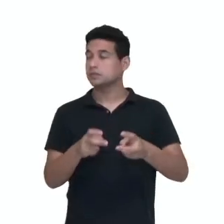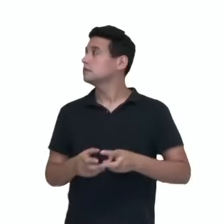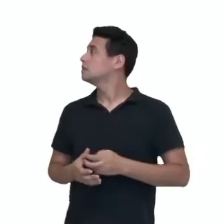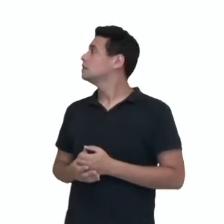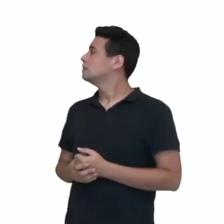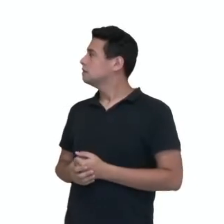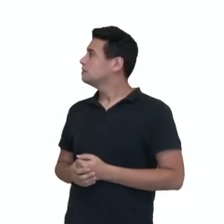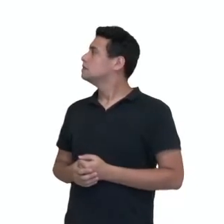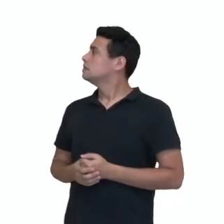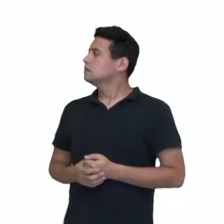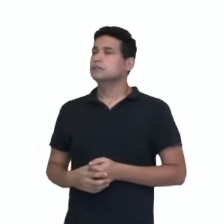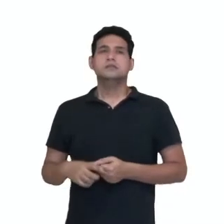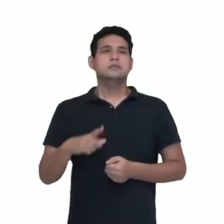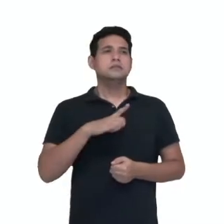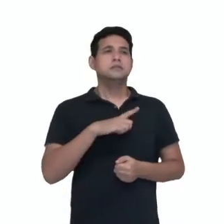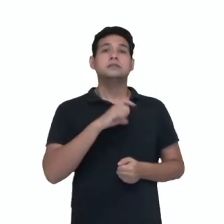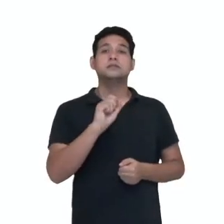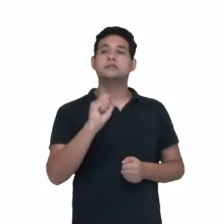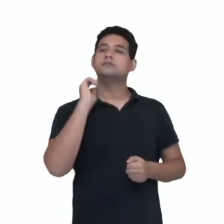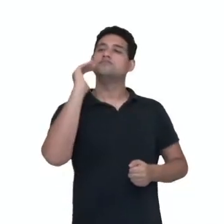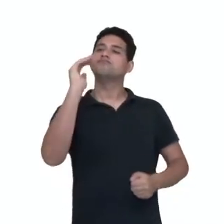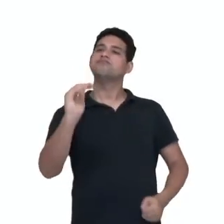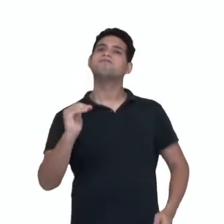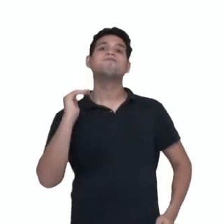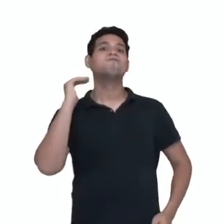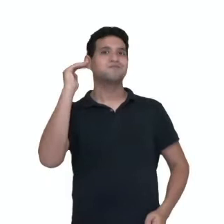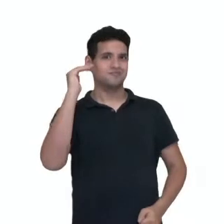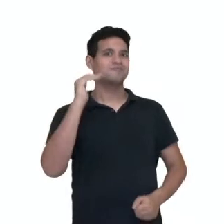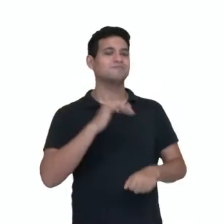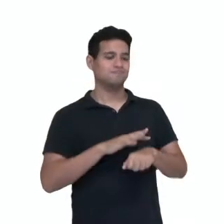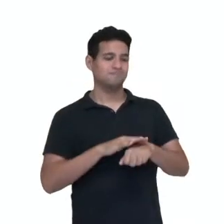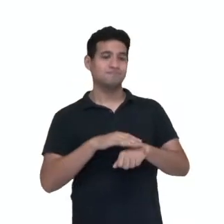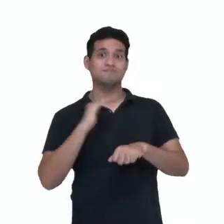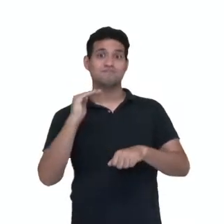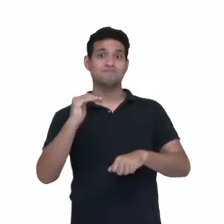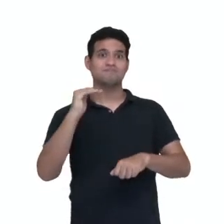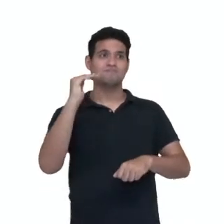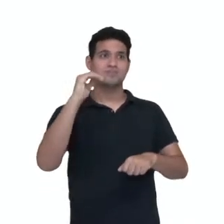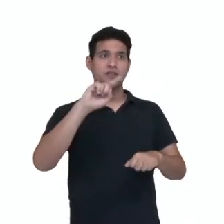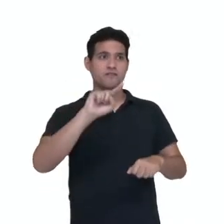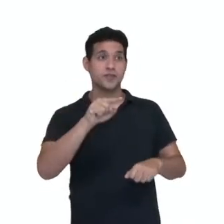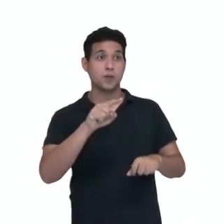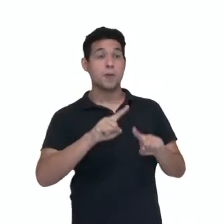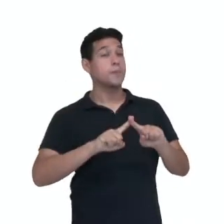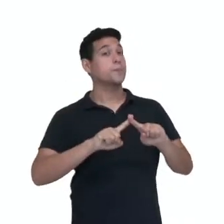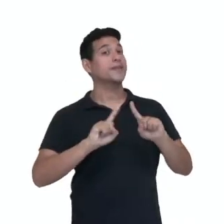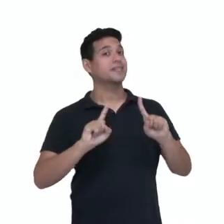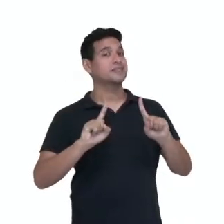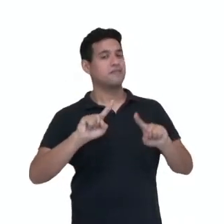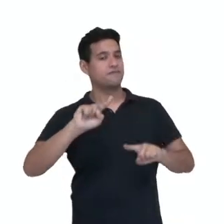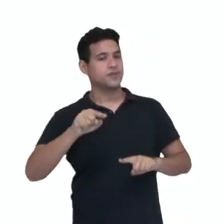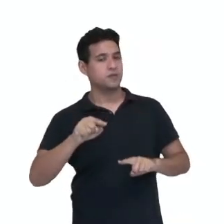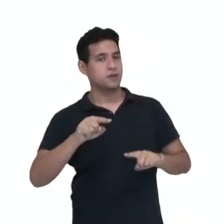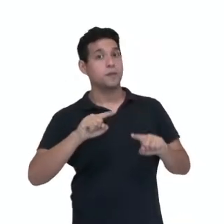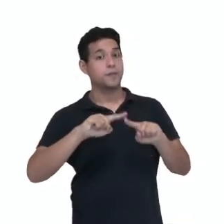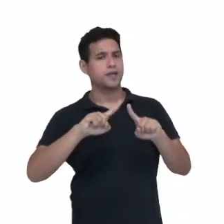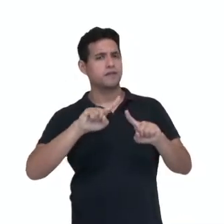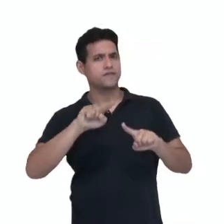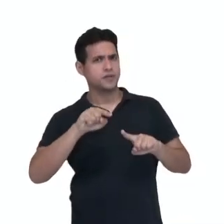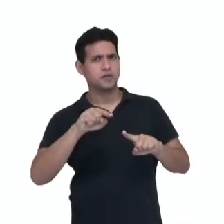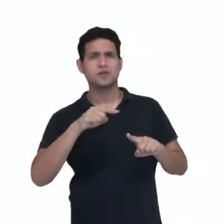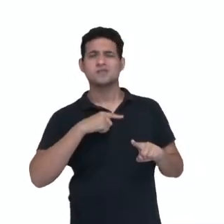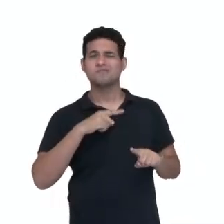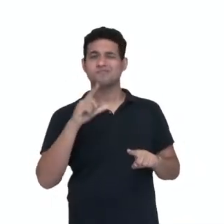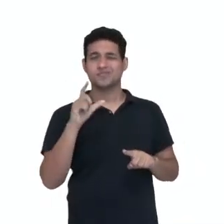Se encontra em um estágio muito avançado. E, vírgula, portanto, vírgula, com